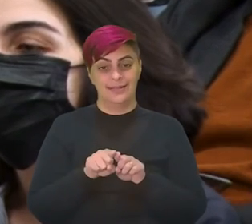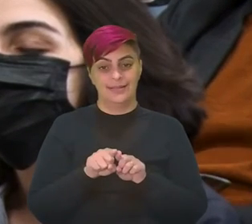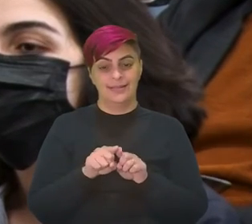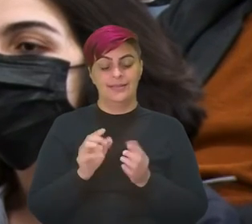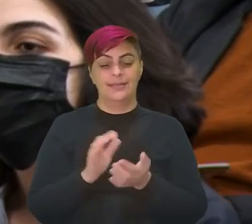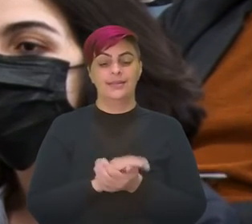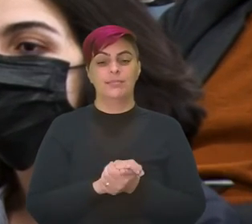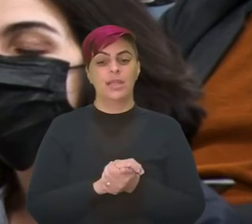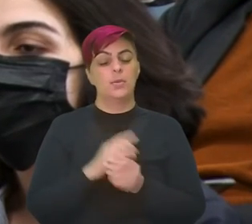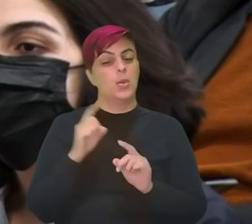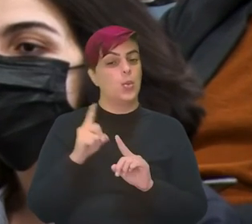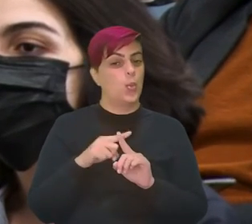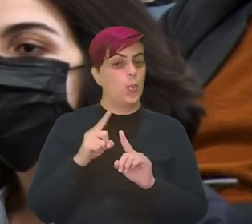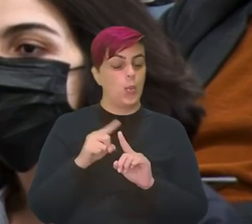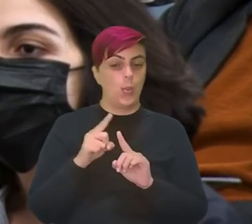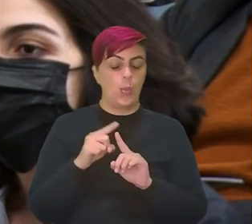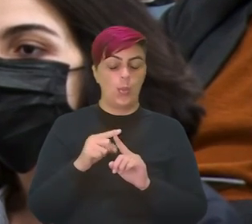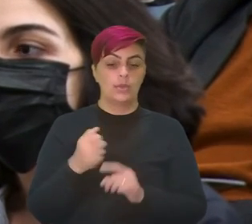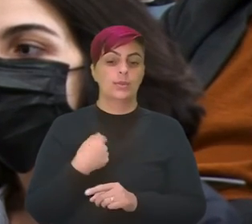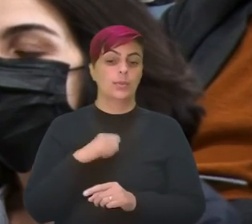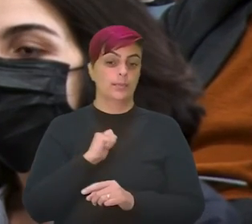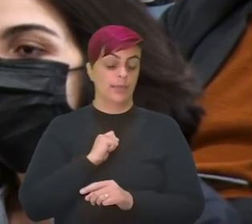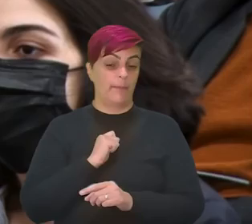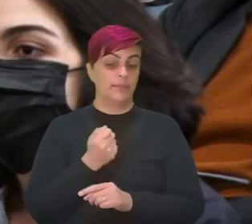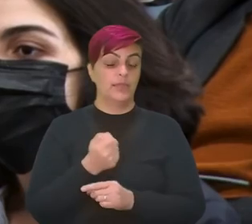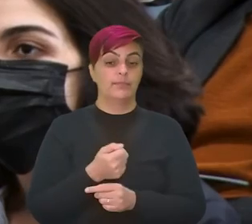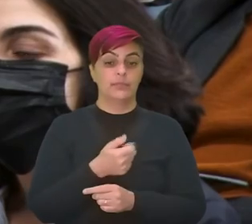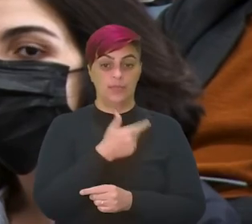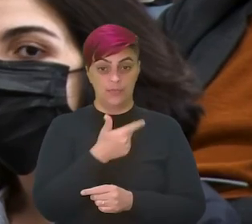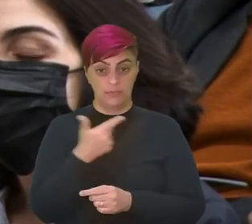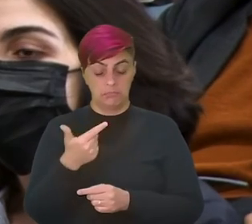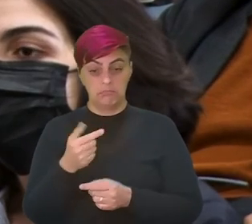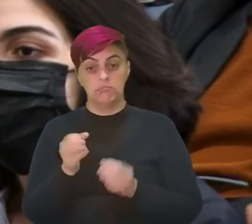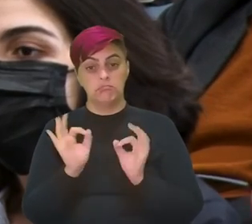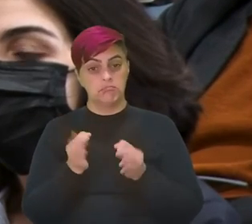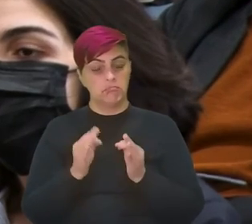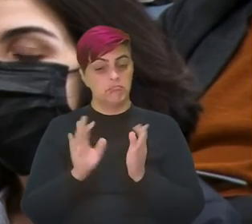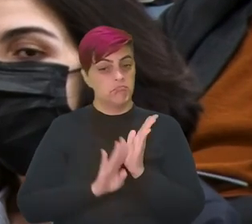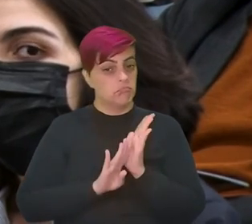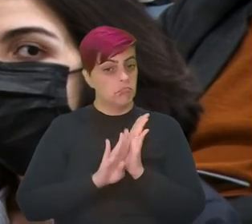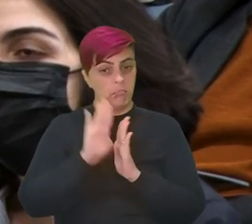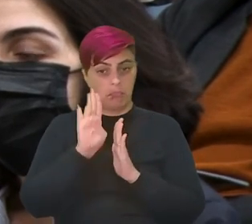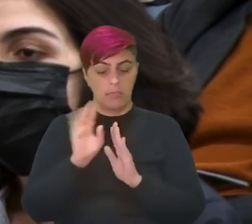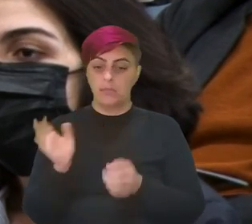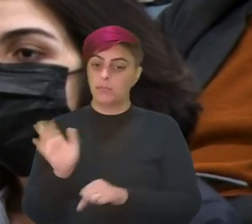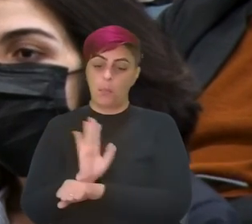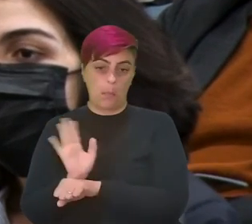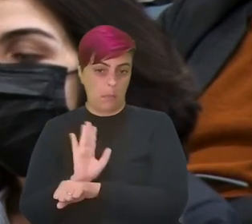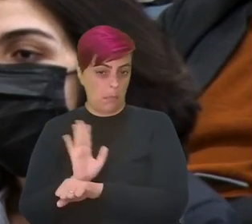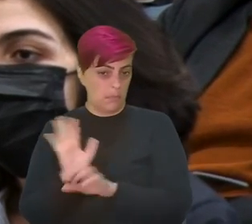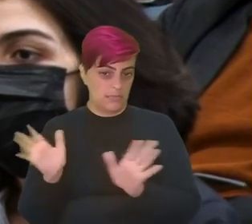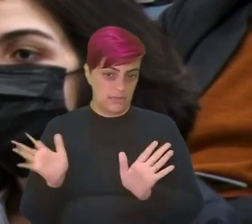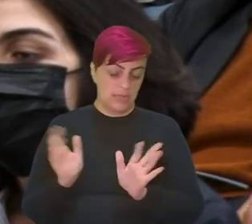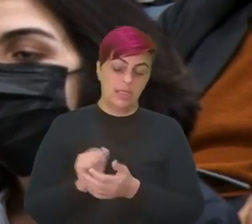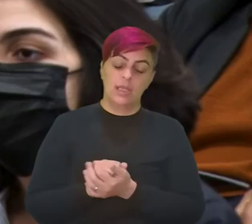gente nunca se afastou muito dos títulos em antropologia, né? Que 22 foi o sucesso, a consagração do Nanook foi um sucesso de cinema,